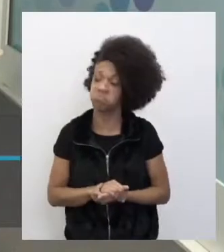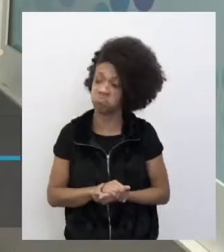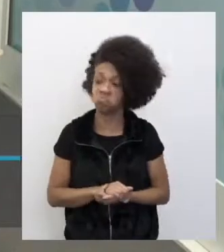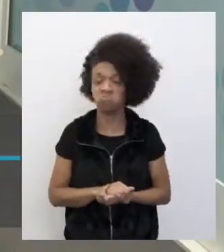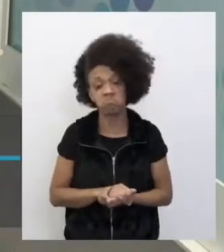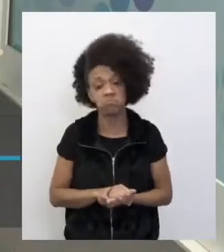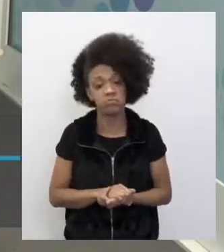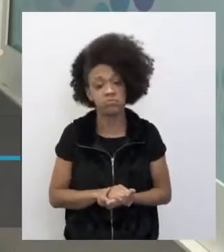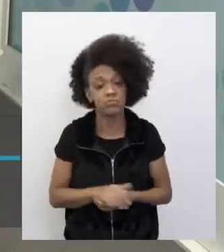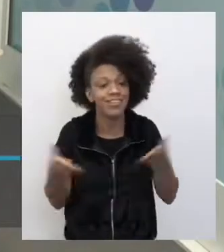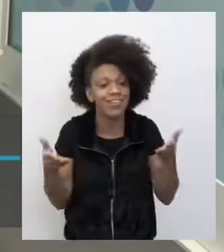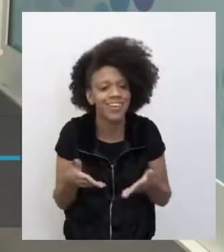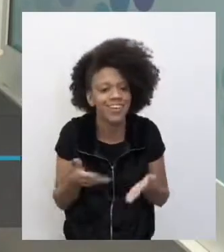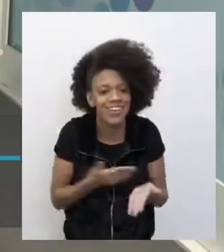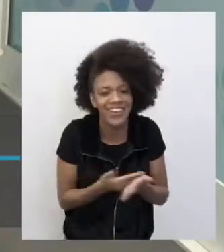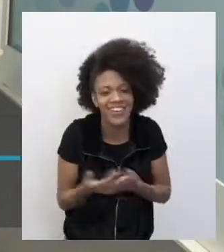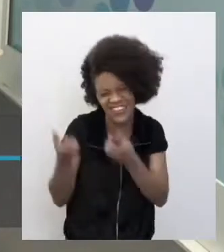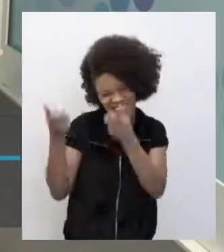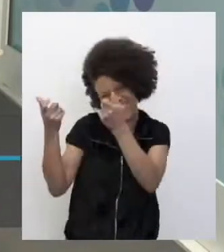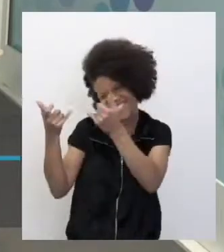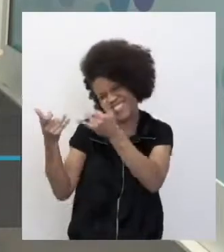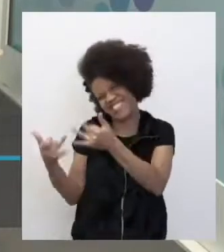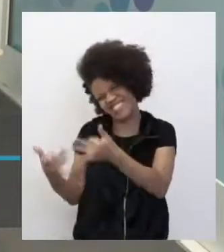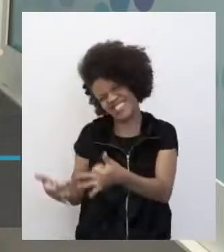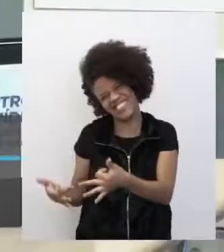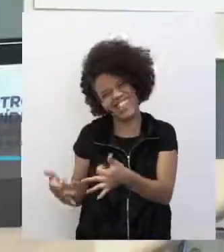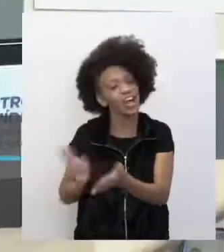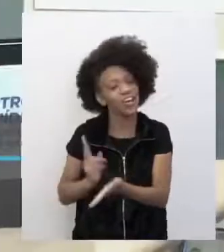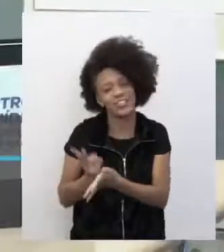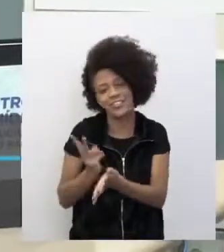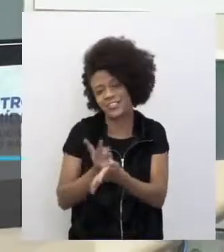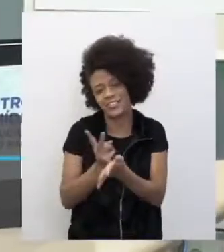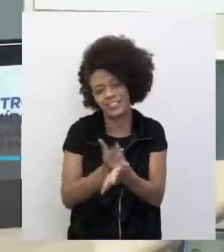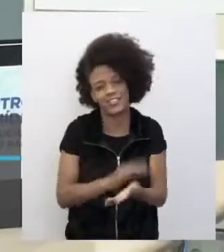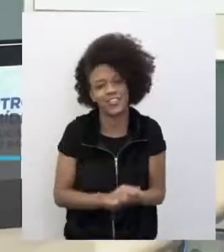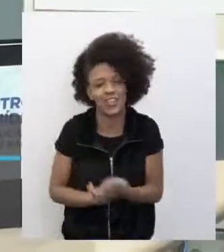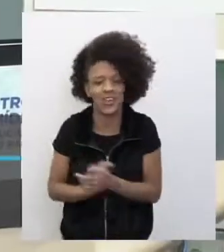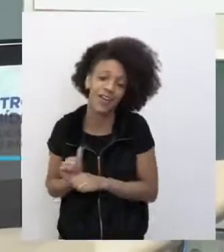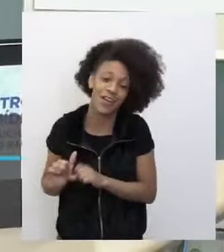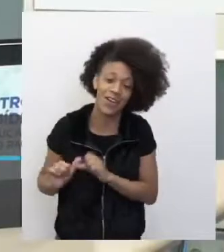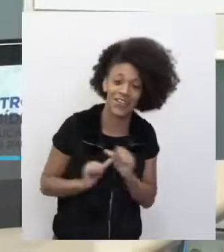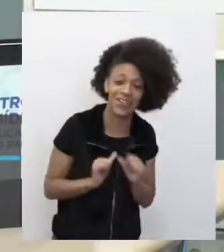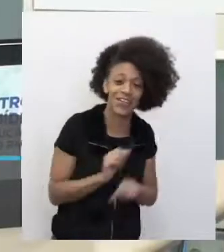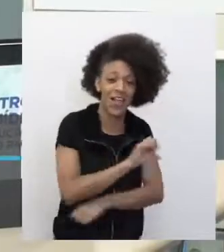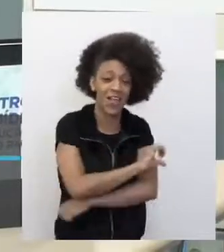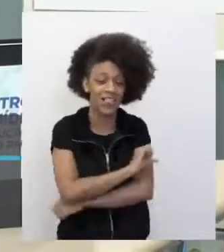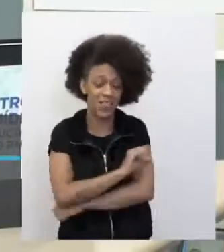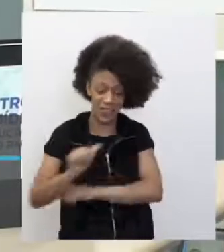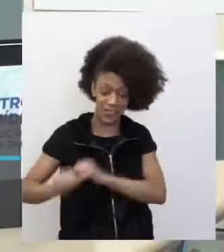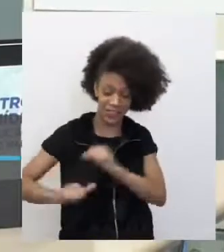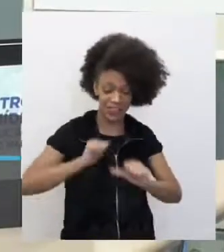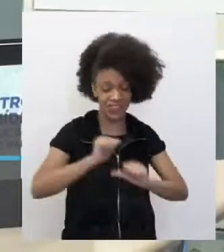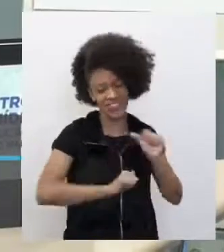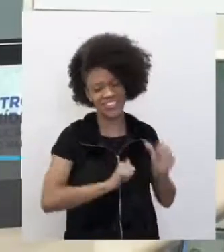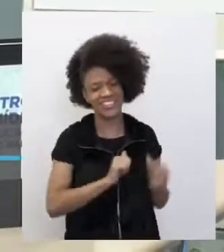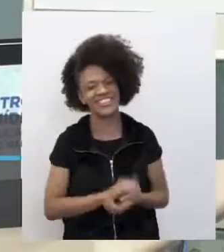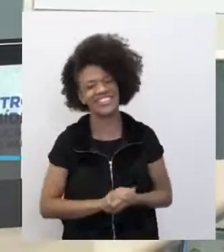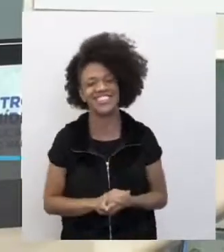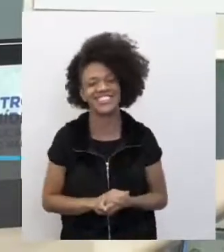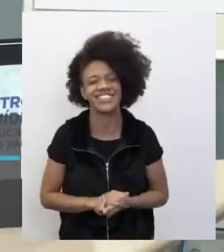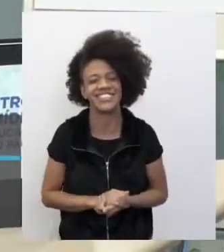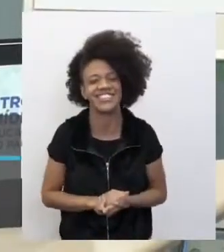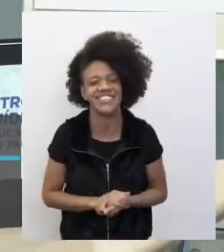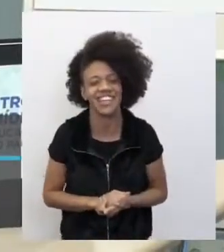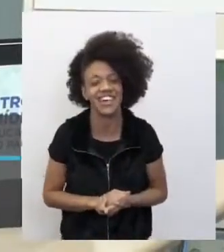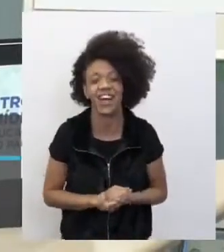Ó, agora a gente começa a explicar, é sempre assim. Começou a mudar para B agora. Ano é sempre assim. Começou a mudar